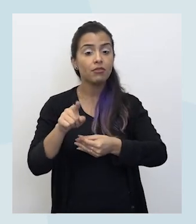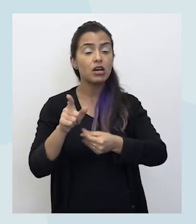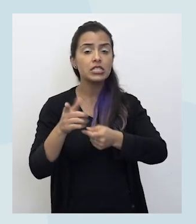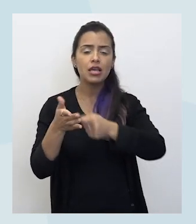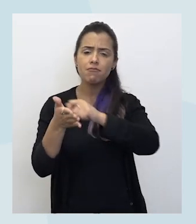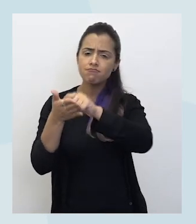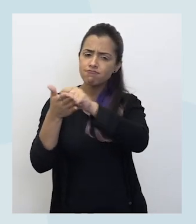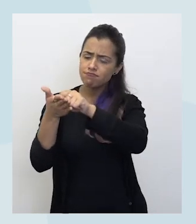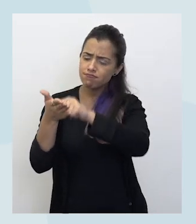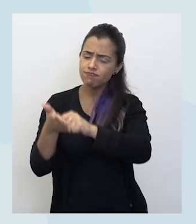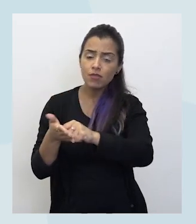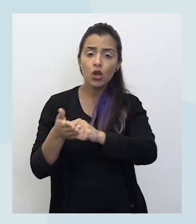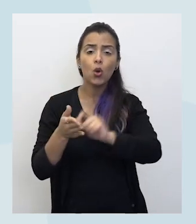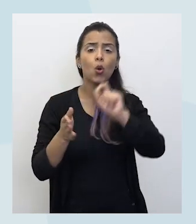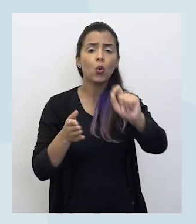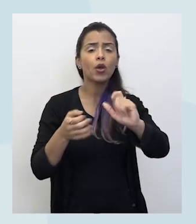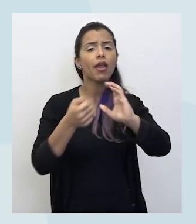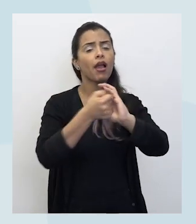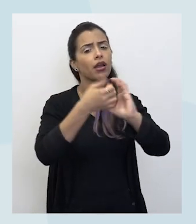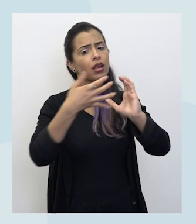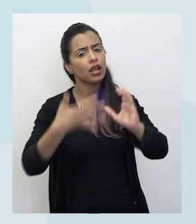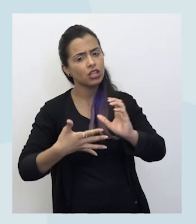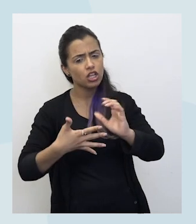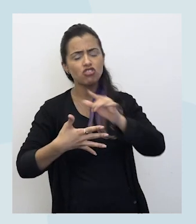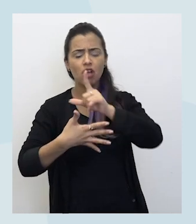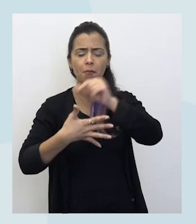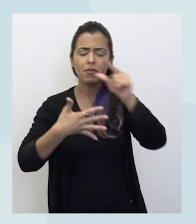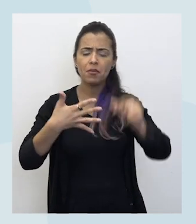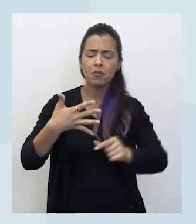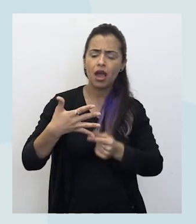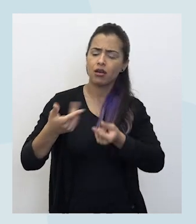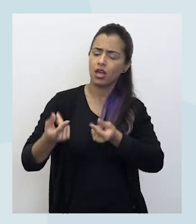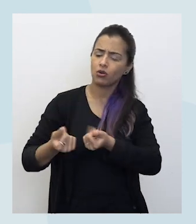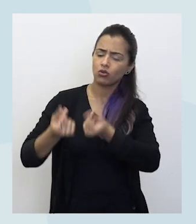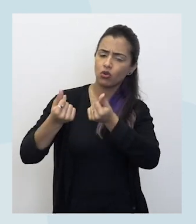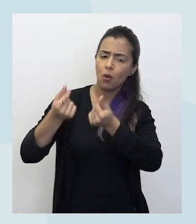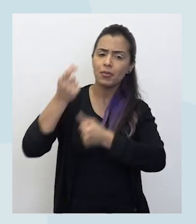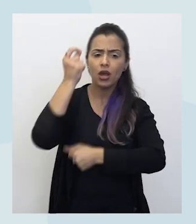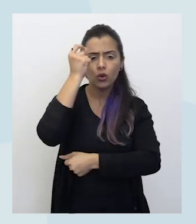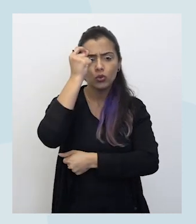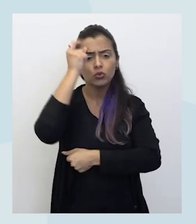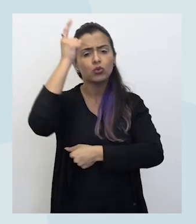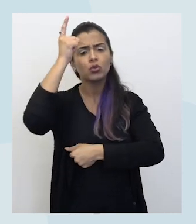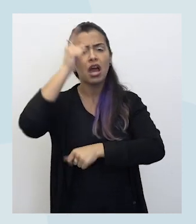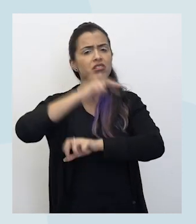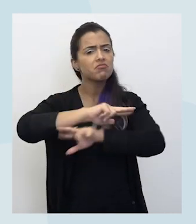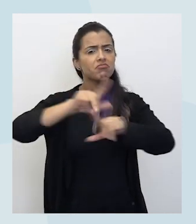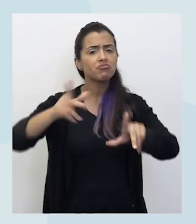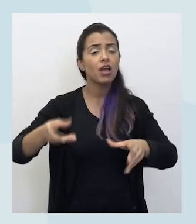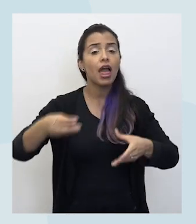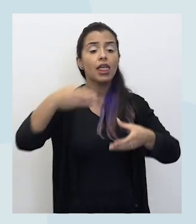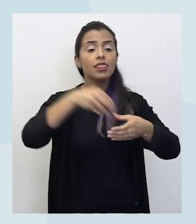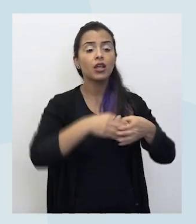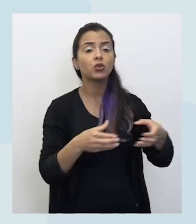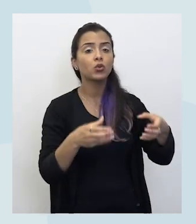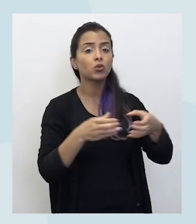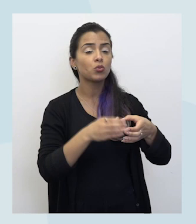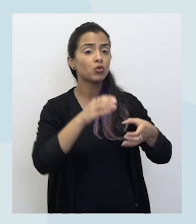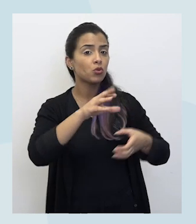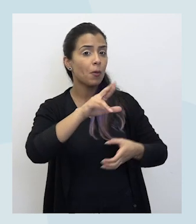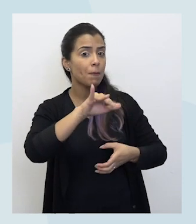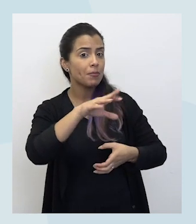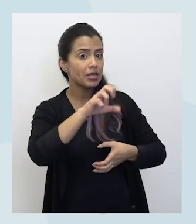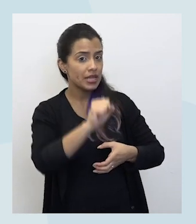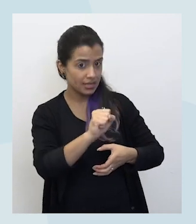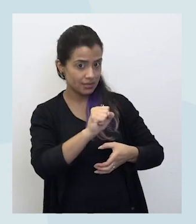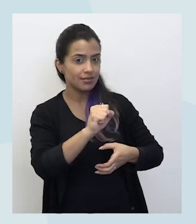as características econômicas, políticas, culturais, dentre outras, dos países que compõem os BRICS. Depois, troca essas informações